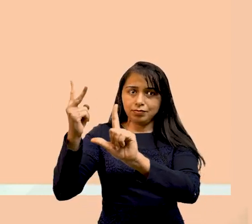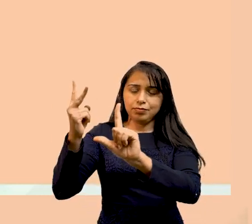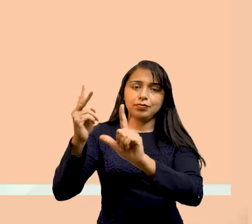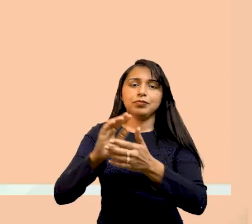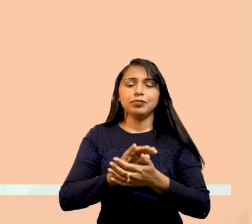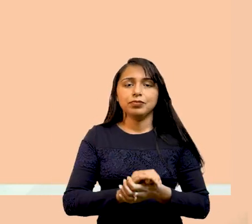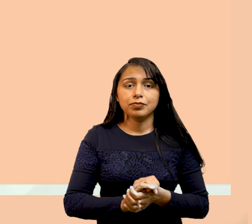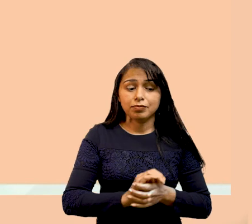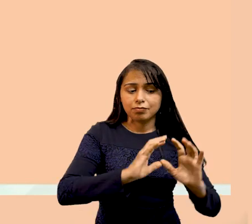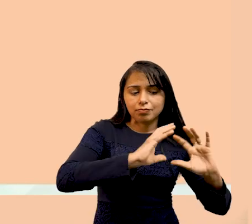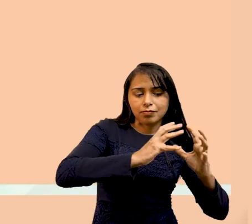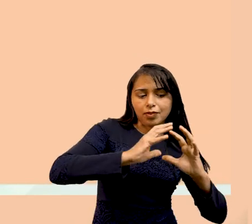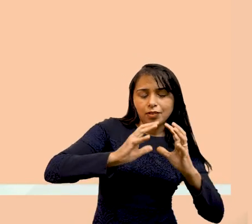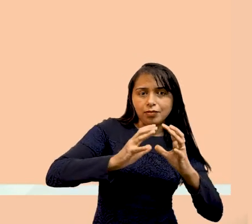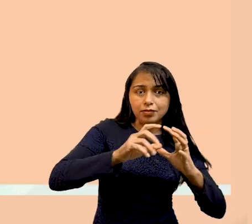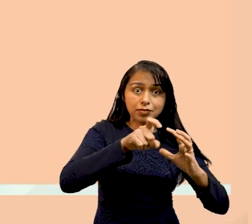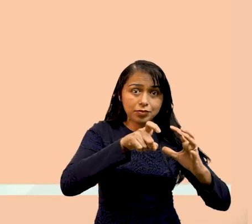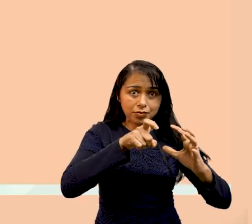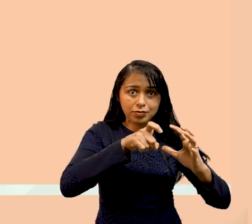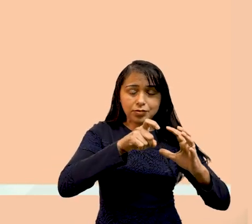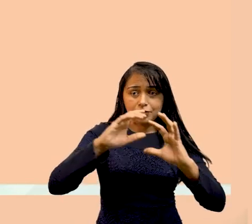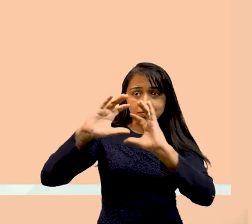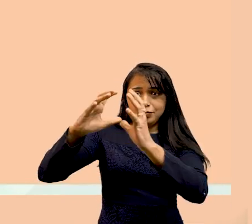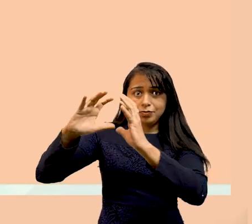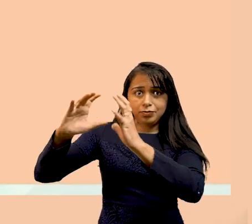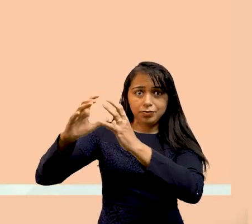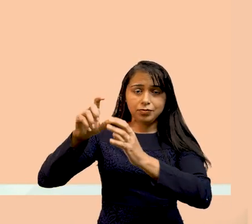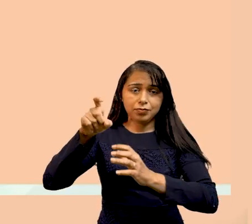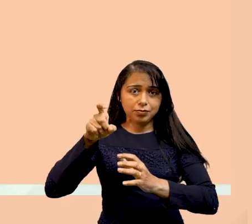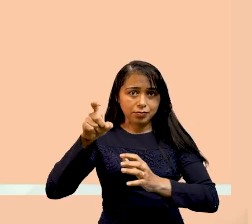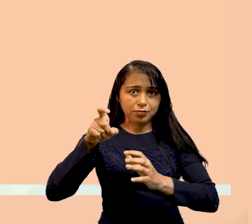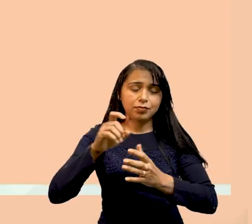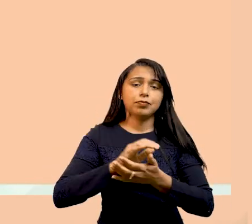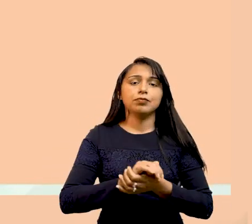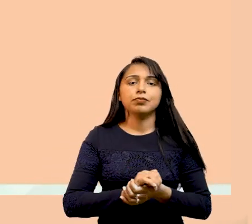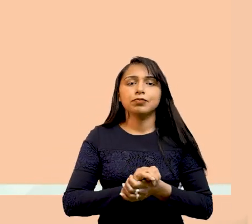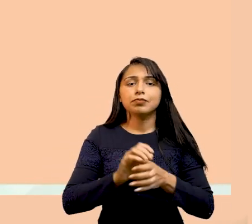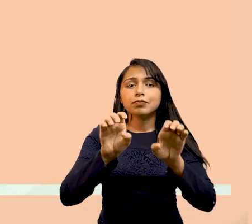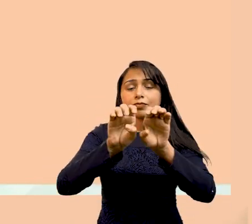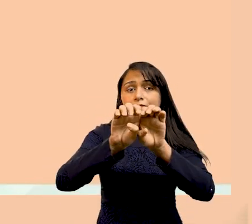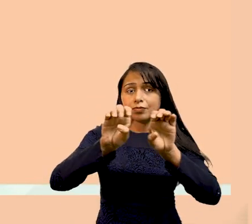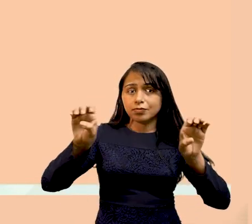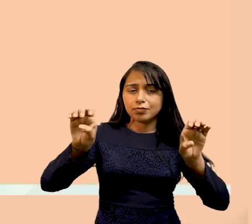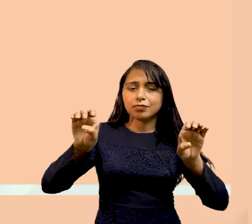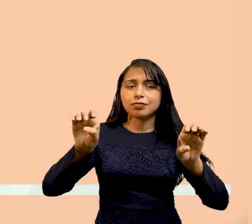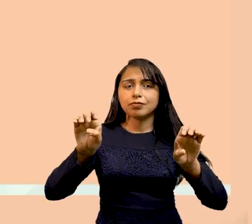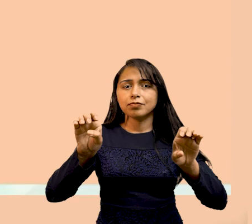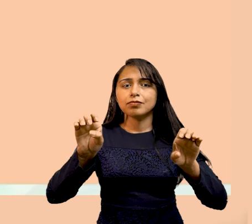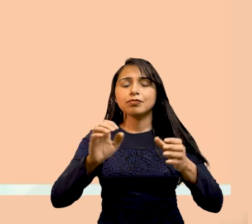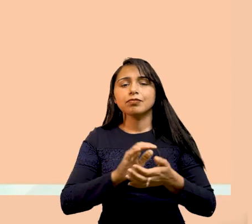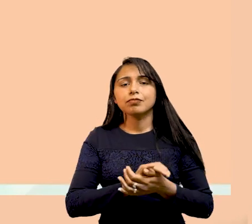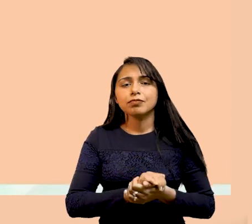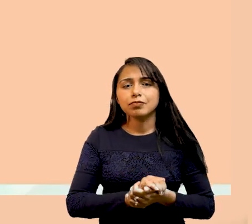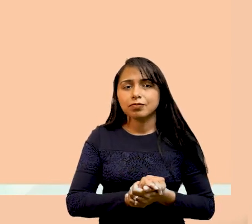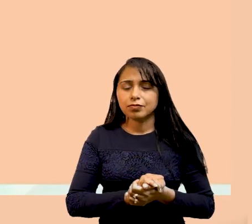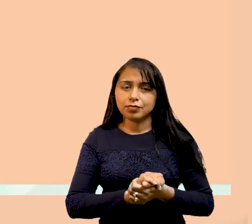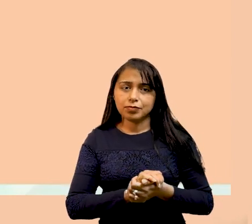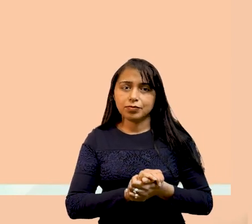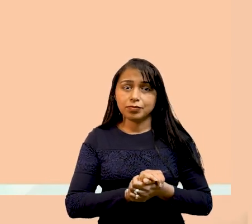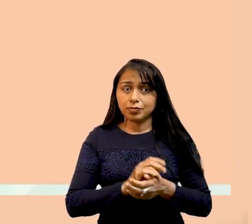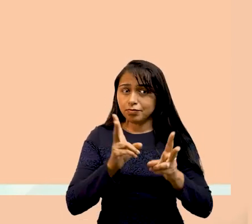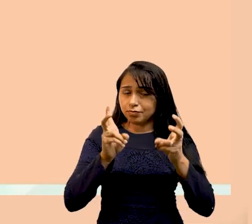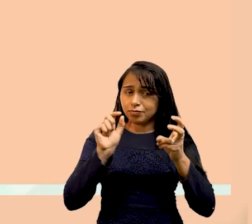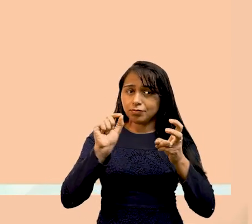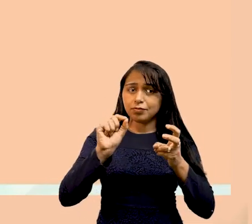valor conhecido e as esferas têm o peso x. A equação reduzida, equivalente à equação encontrada por eles, é. Então, aqui um caso